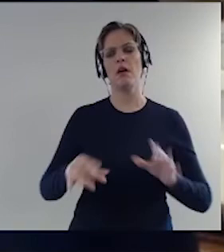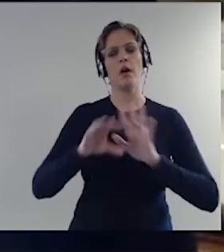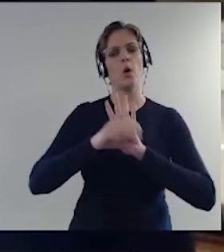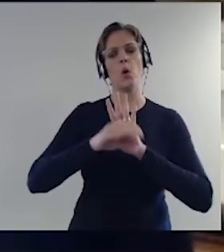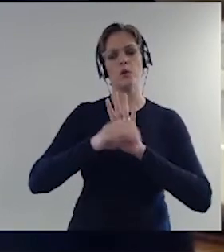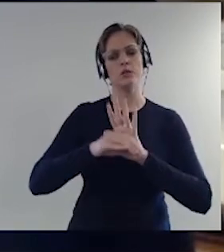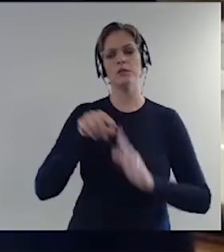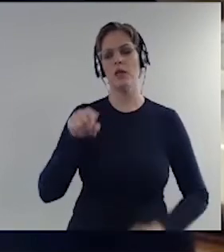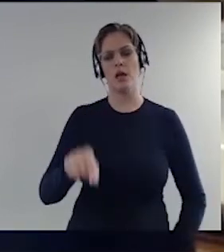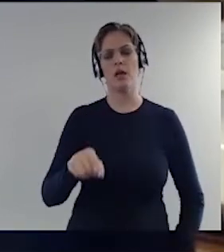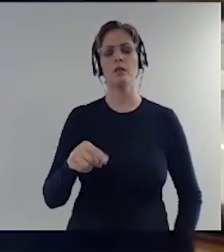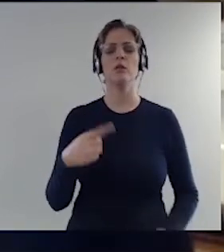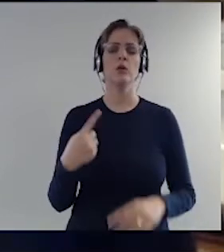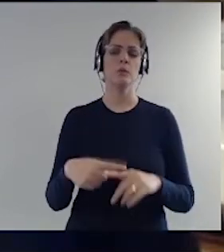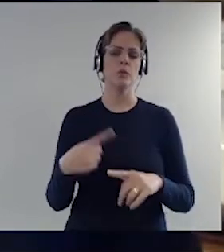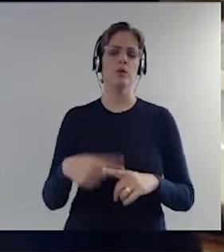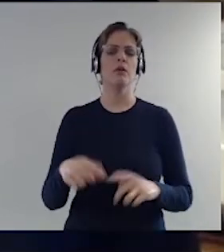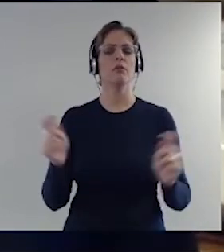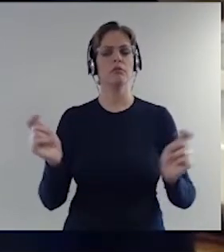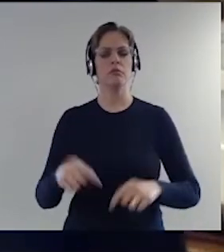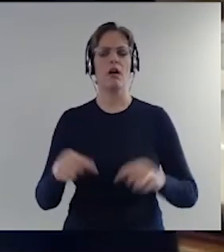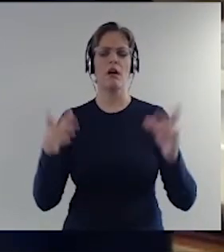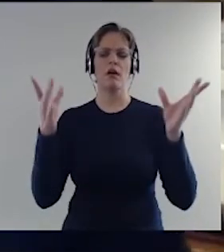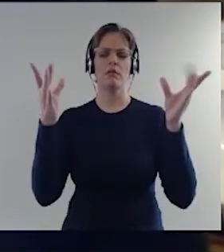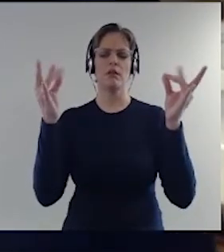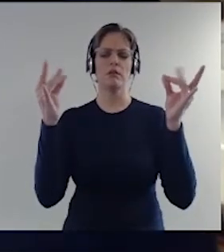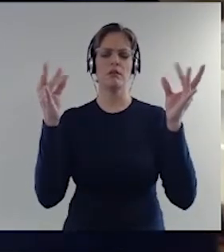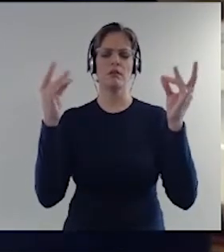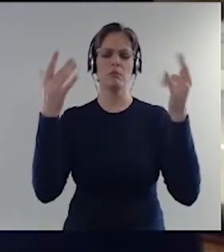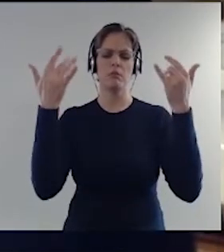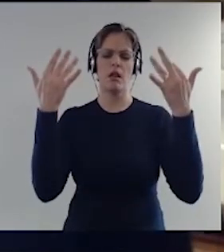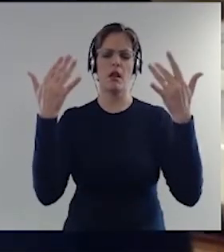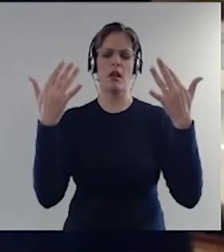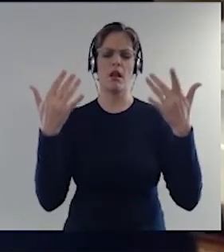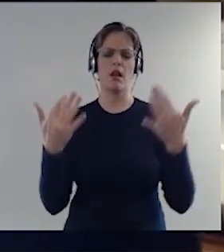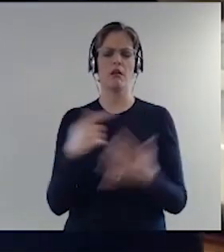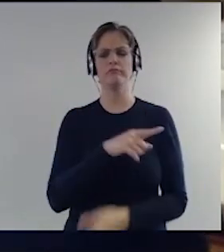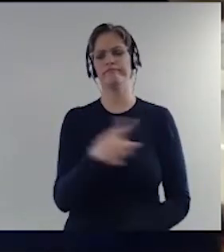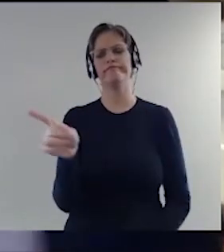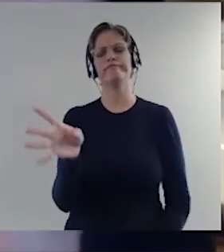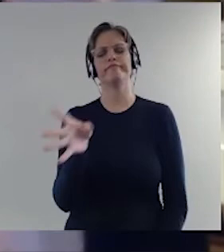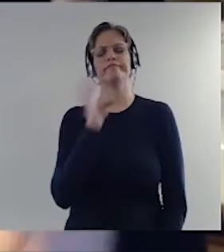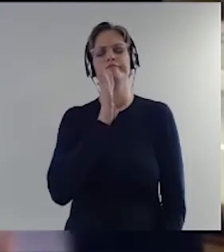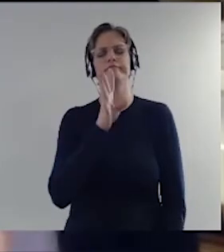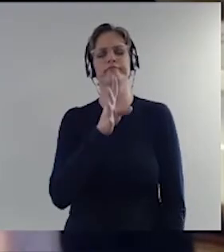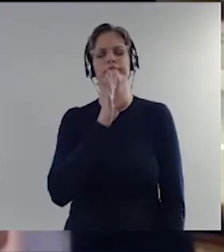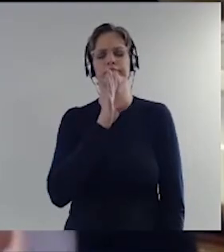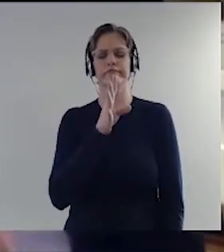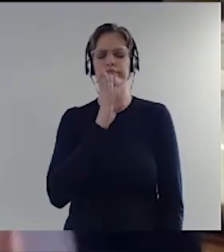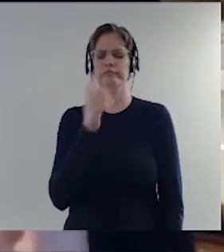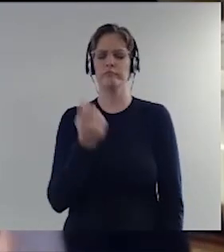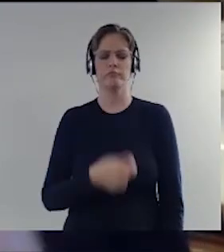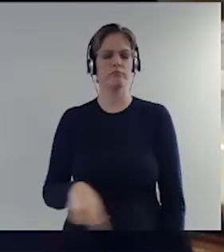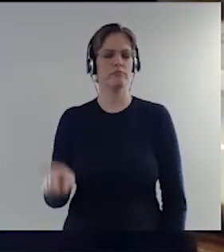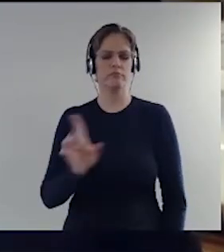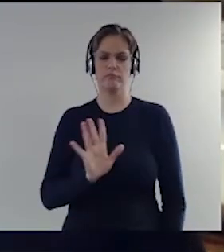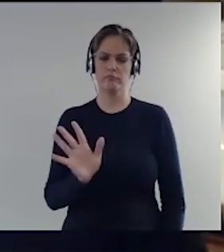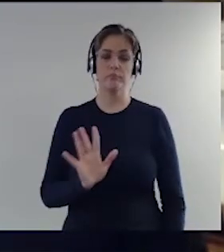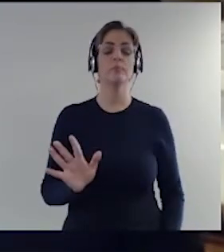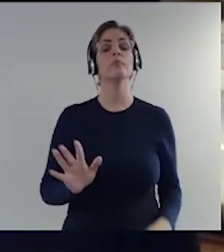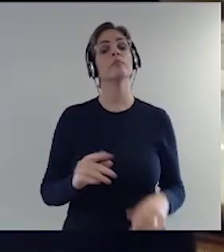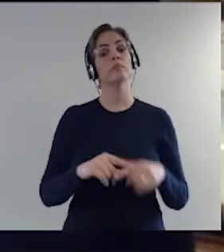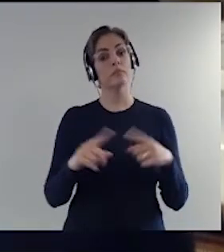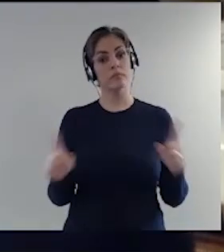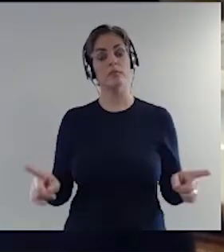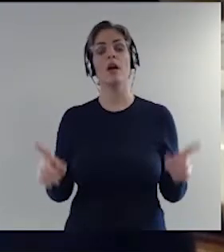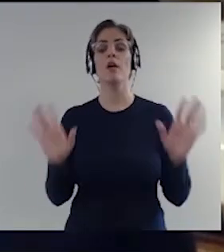dessas situações, porque elas são bastante conhecidas de todos nós, mas eu quero manter o foco daquilo que